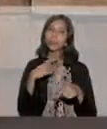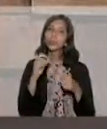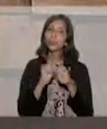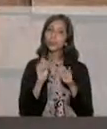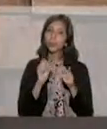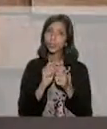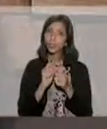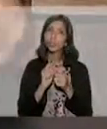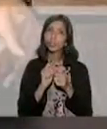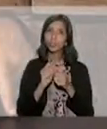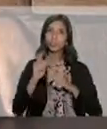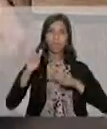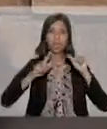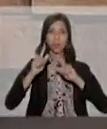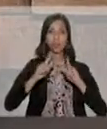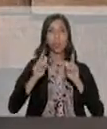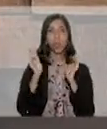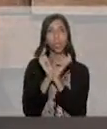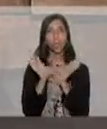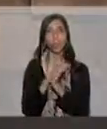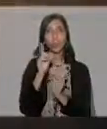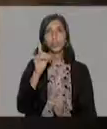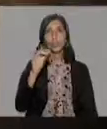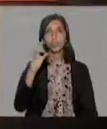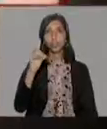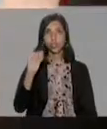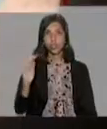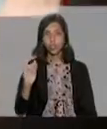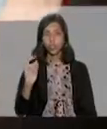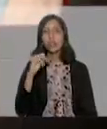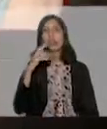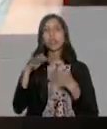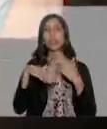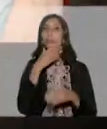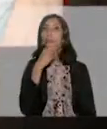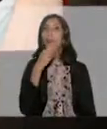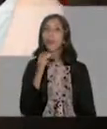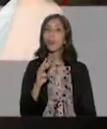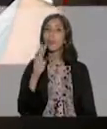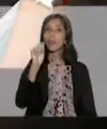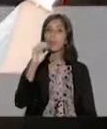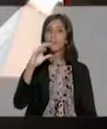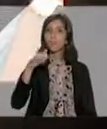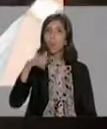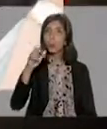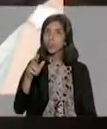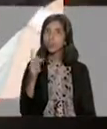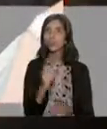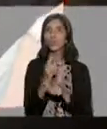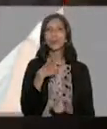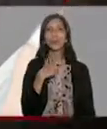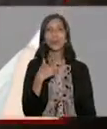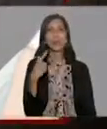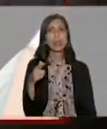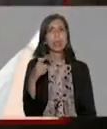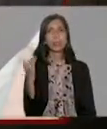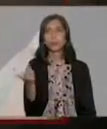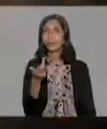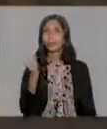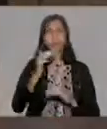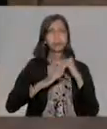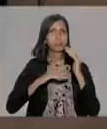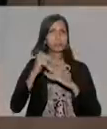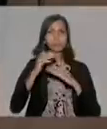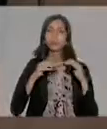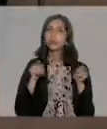fazer a Turma de Dia, e aí depois o Valcir me descobriu. Olha que legal. E ele é um craque, né? Ele é